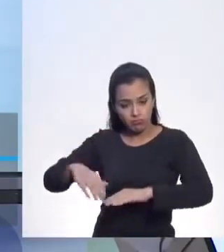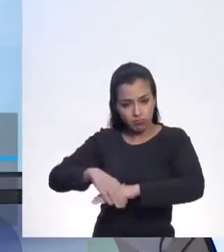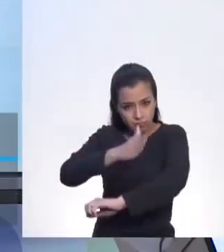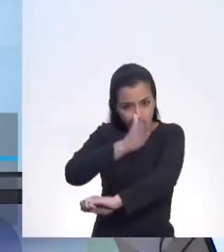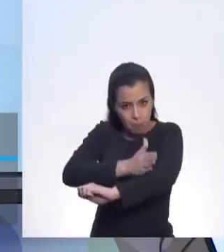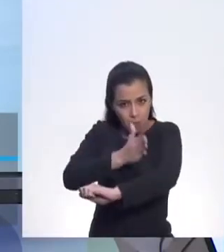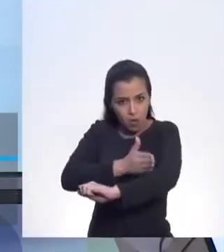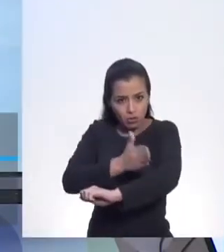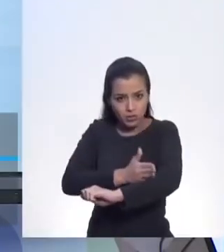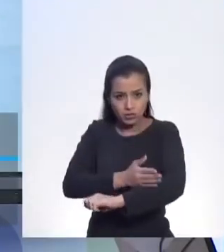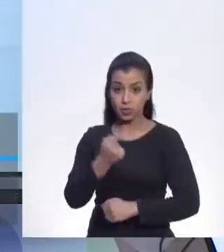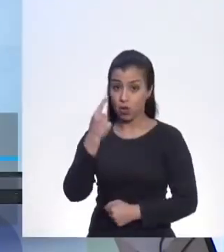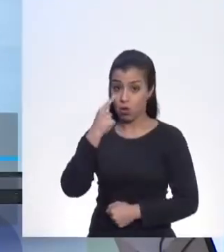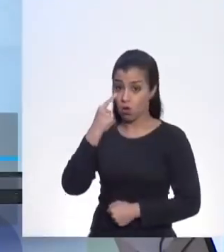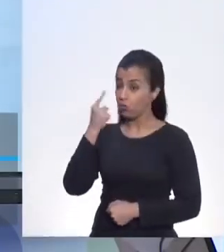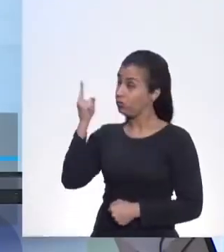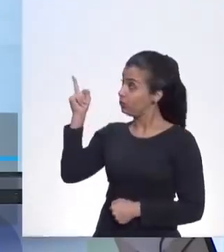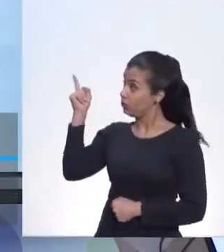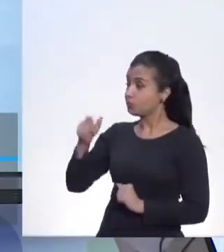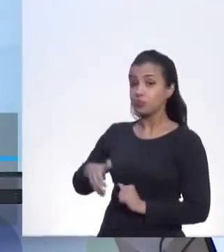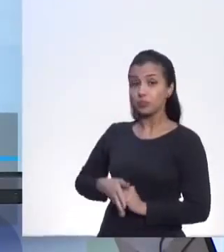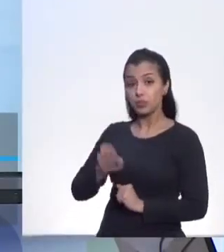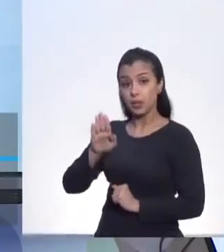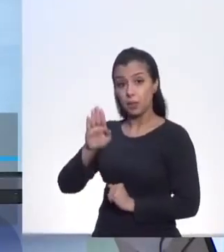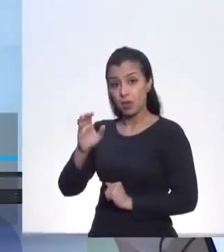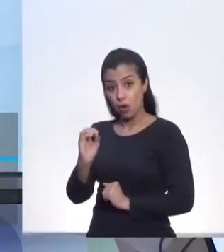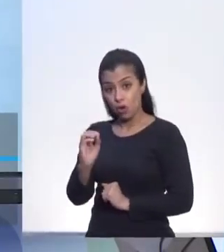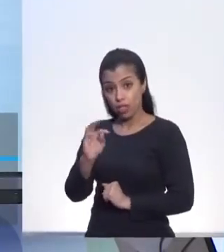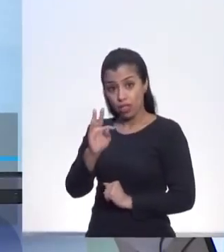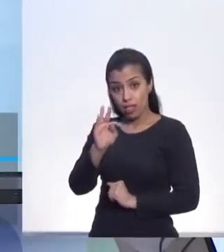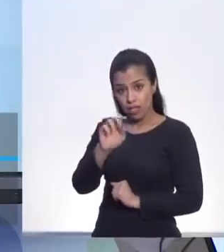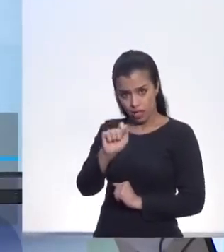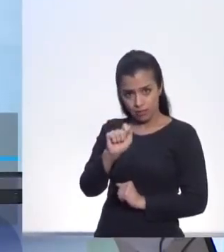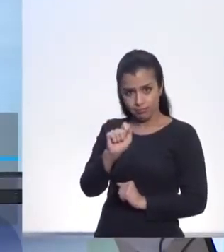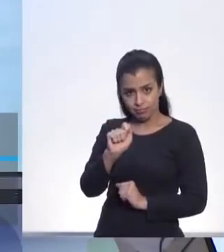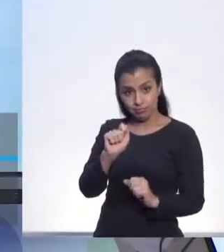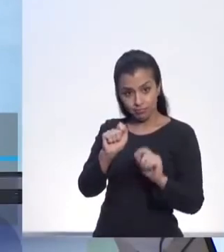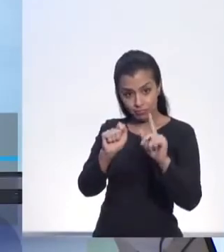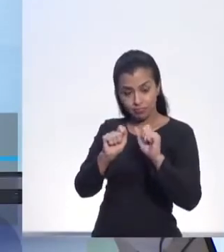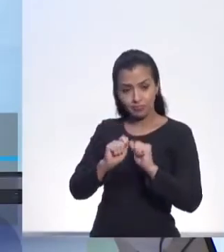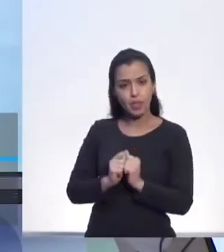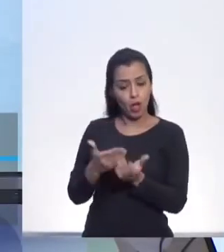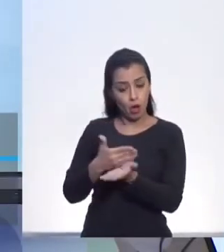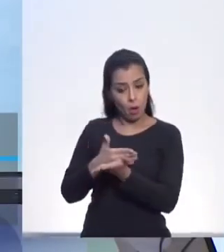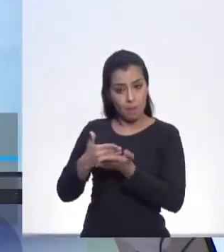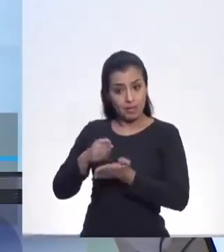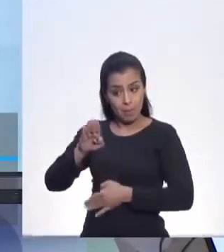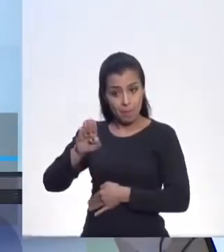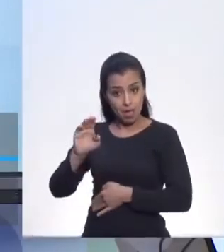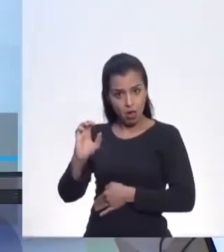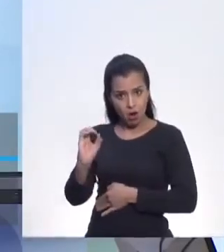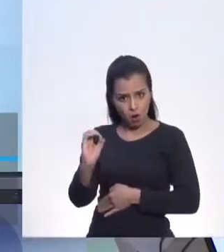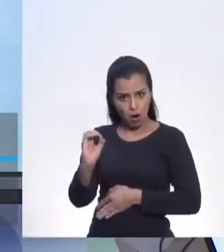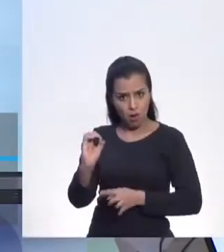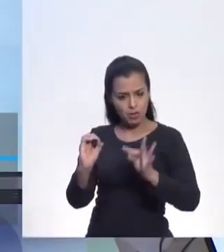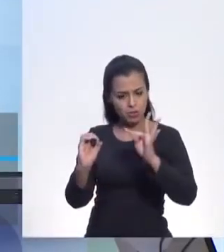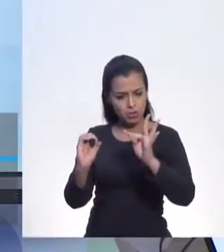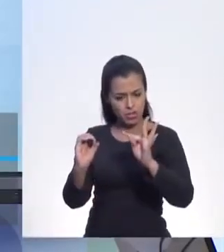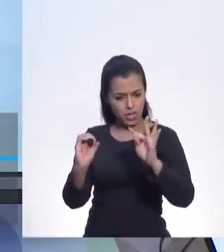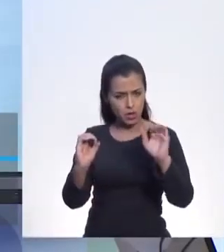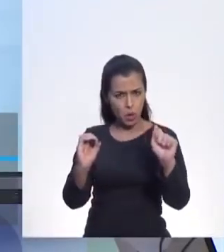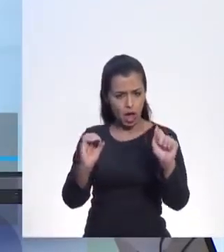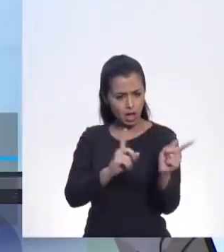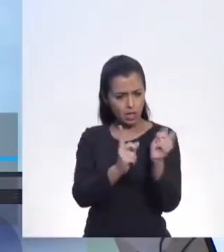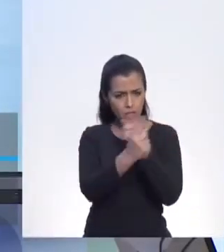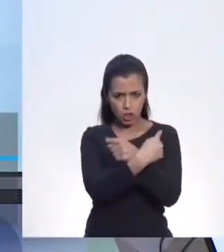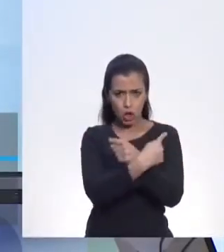B-O-T-A. Muito bem. Mas você concorda comigo que ainda começando com B e com O, eu posso trocar o T com o A? Então,